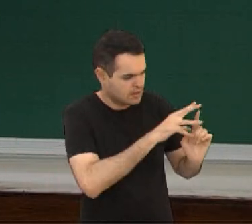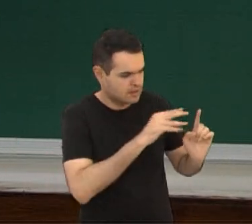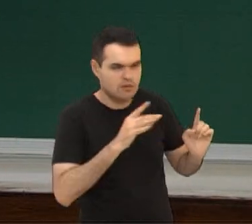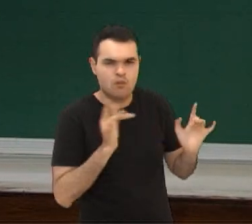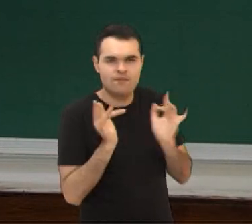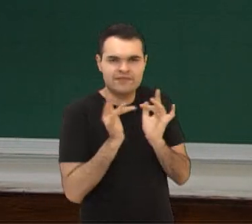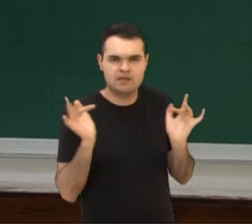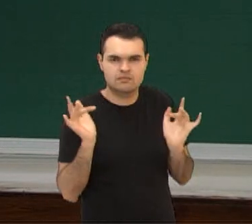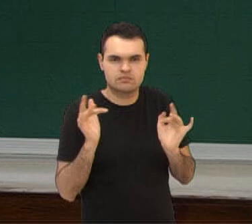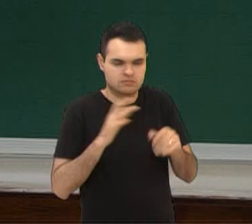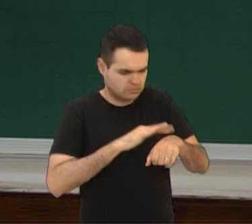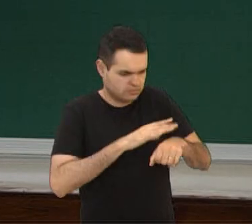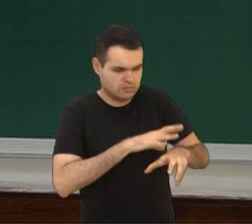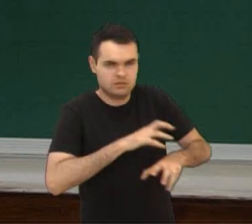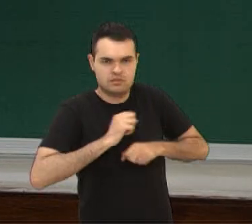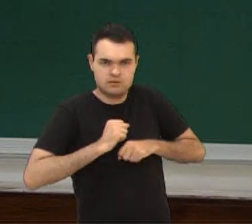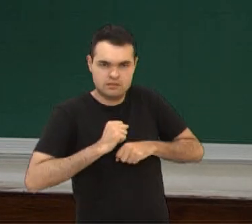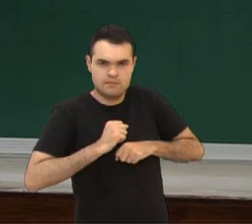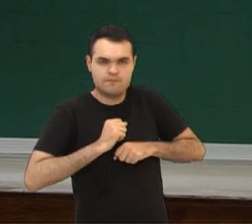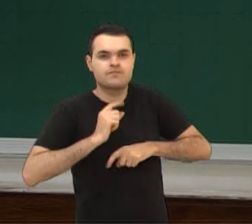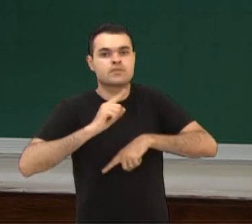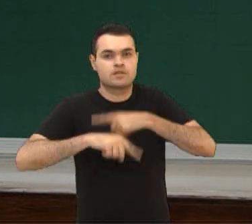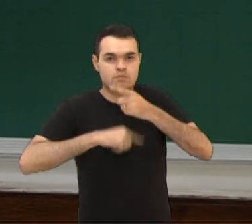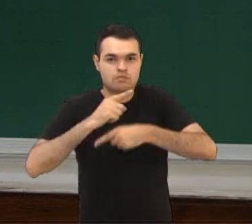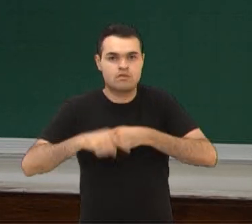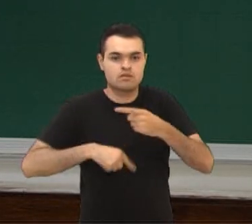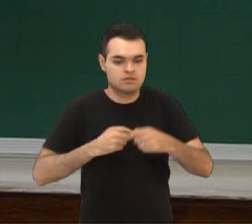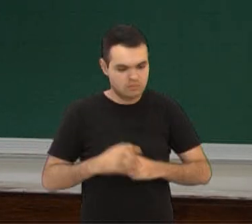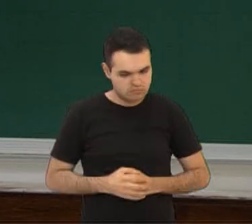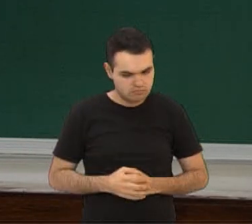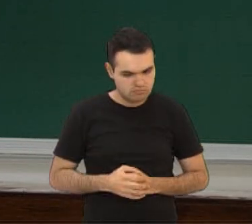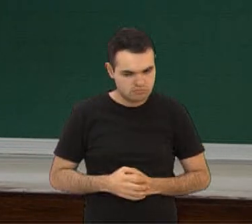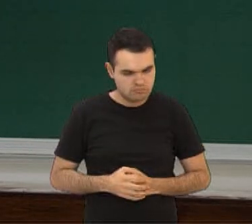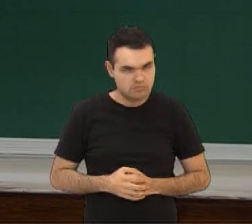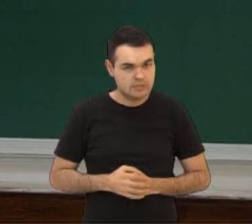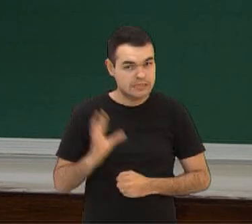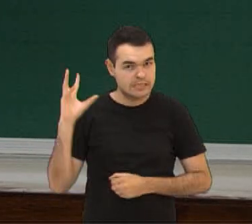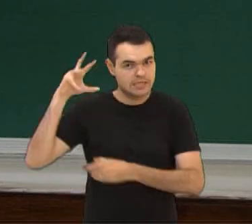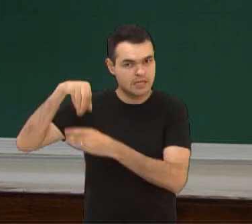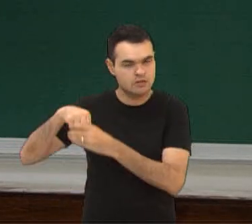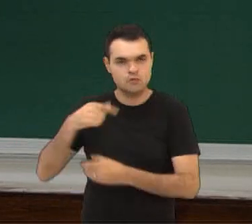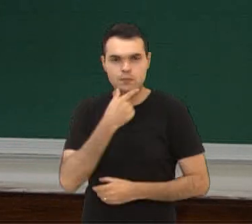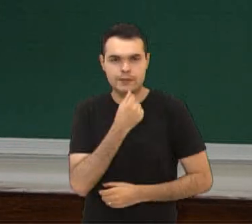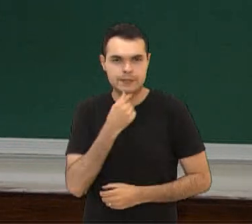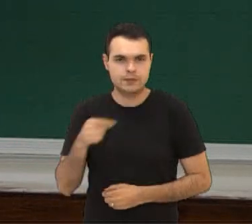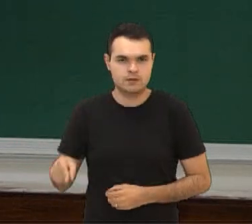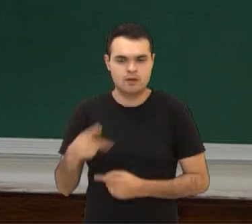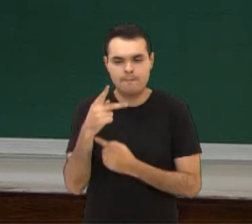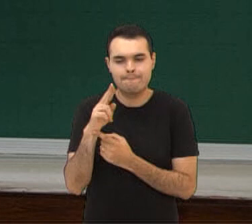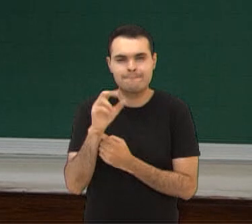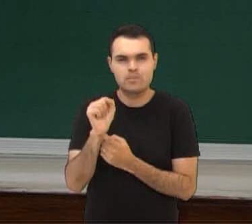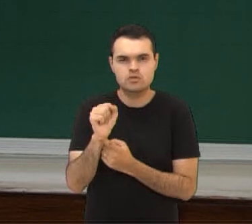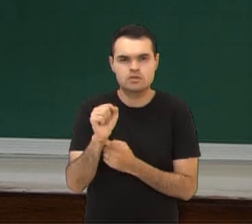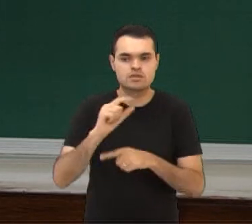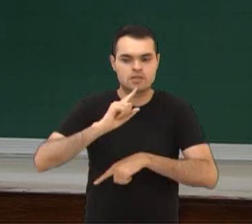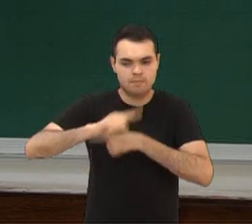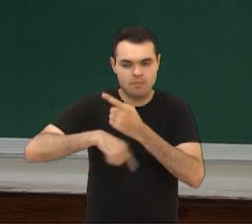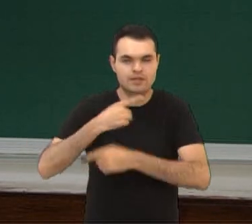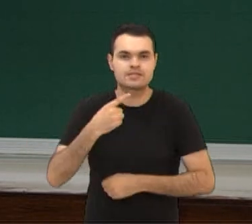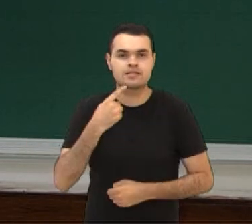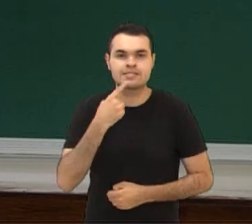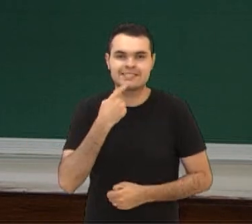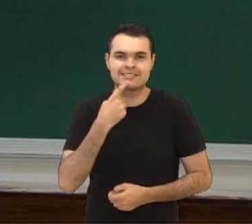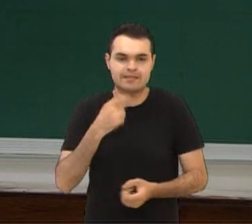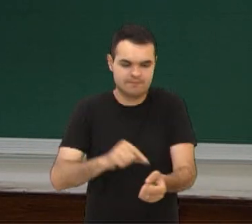bovina. E depois, de um certo tempo, ele foi lá e colocou dentro do garoto o sangue de uma pessoa que estava com